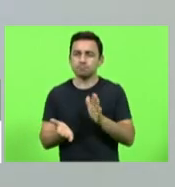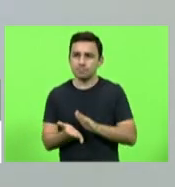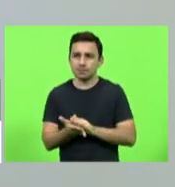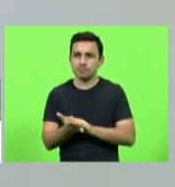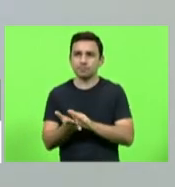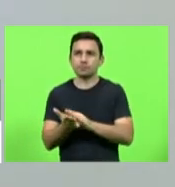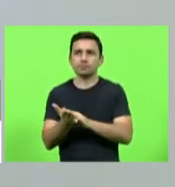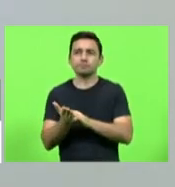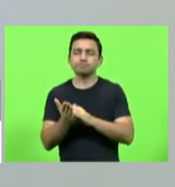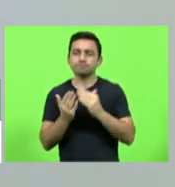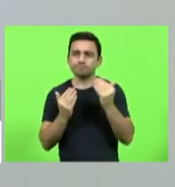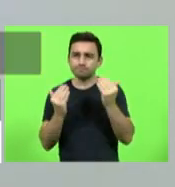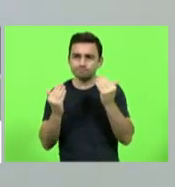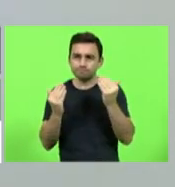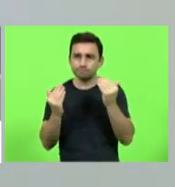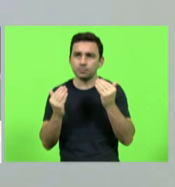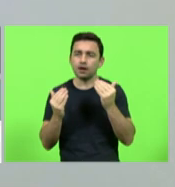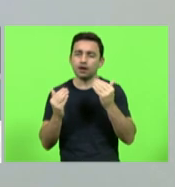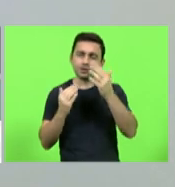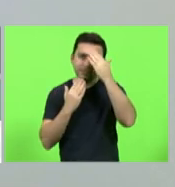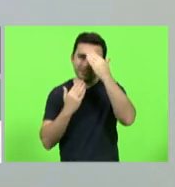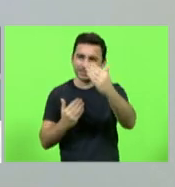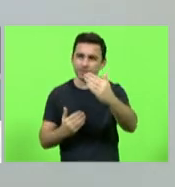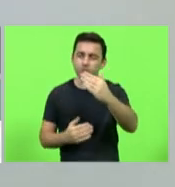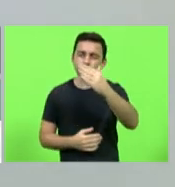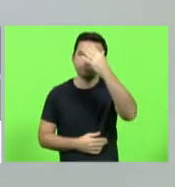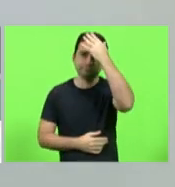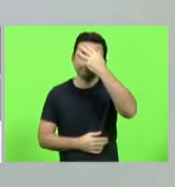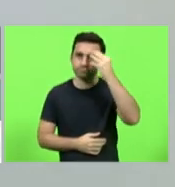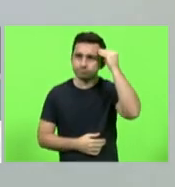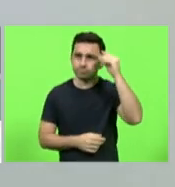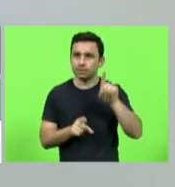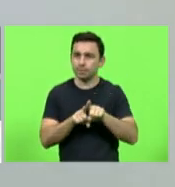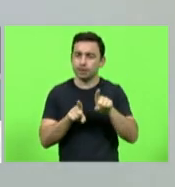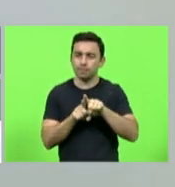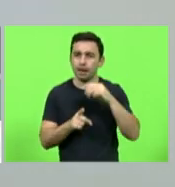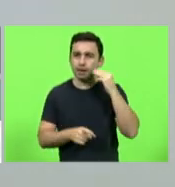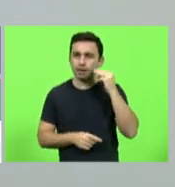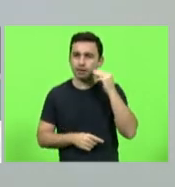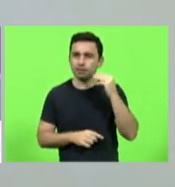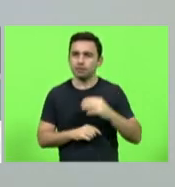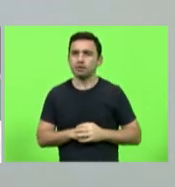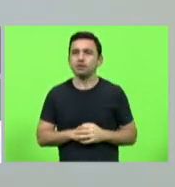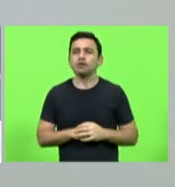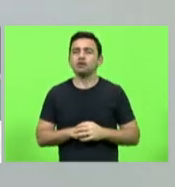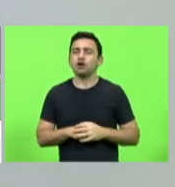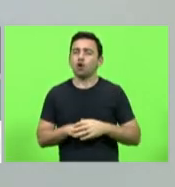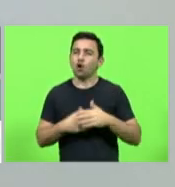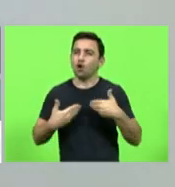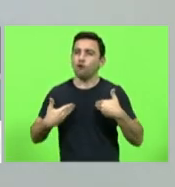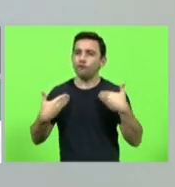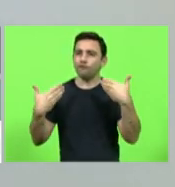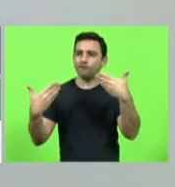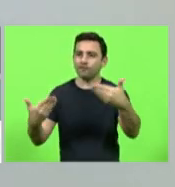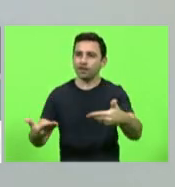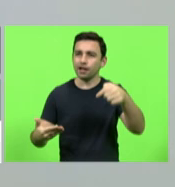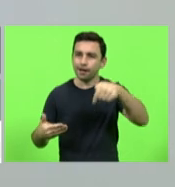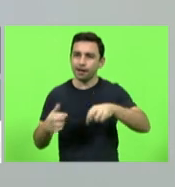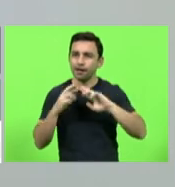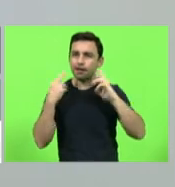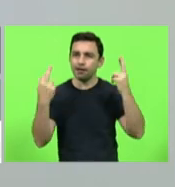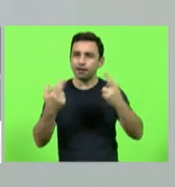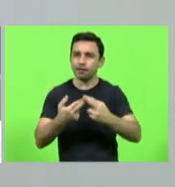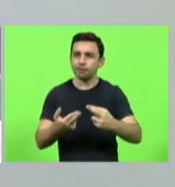e agradeço, deputada Luciane, deputada Marlene, pelo convite para essa audiência pública